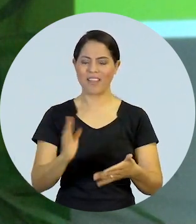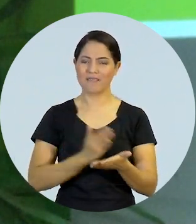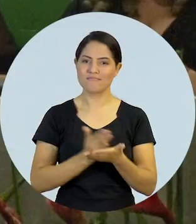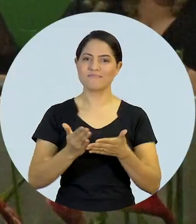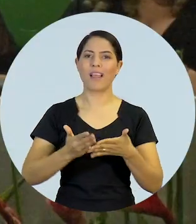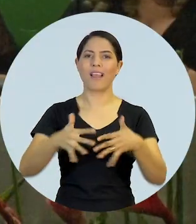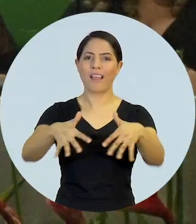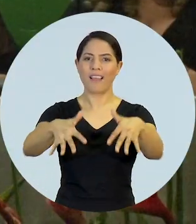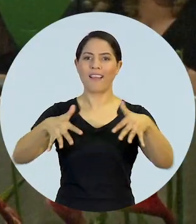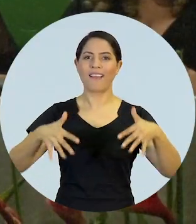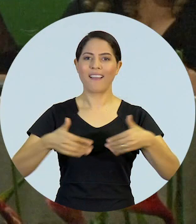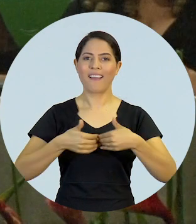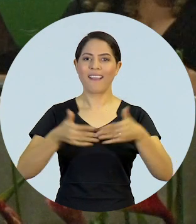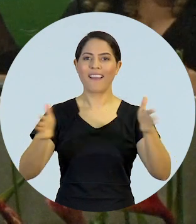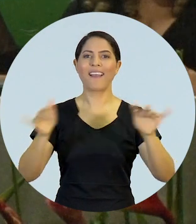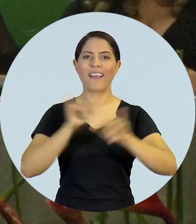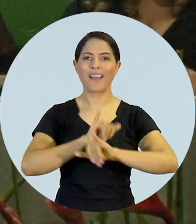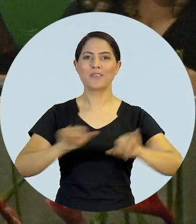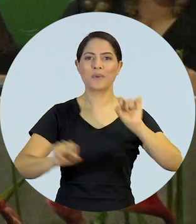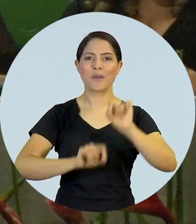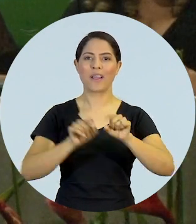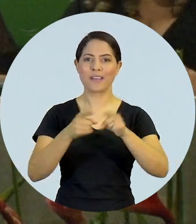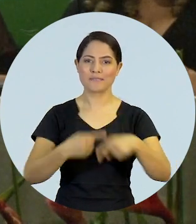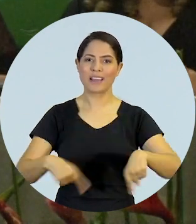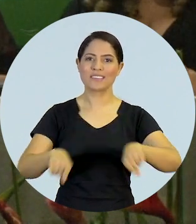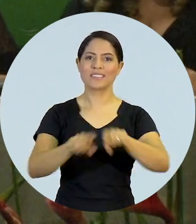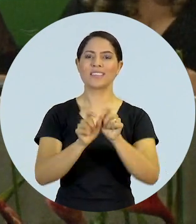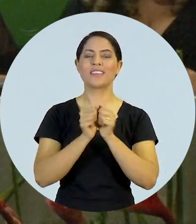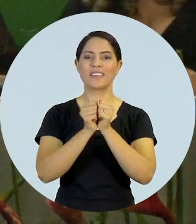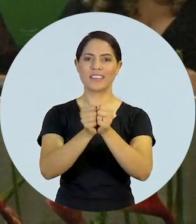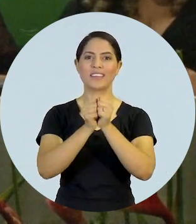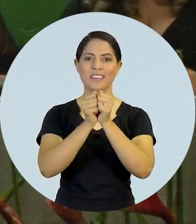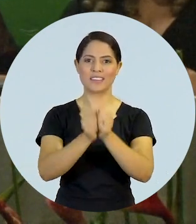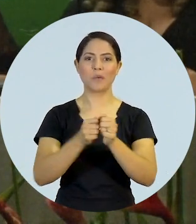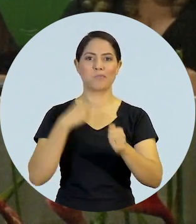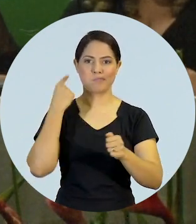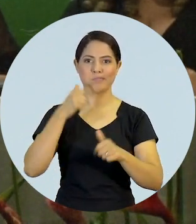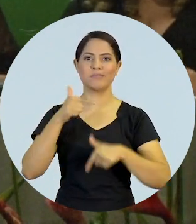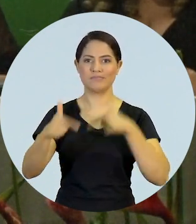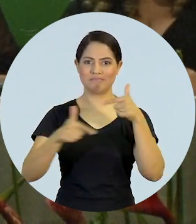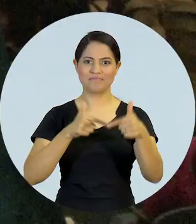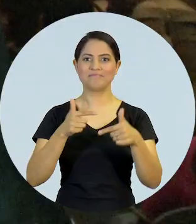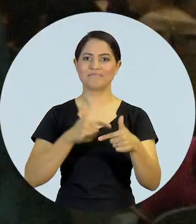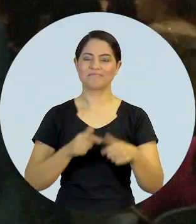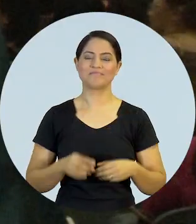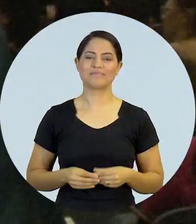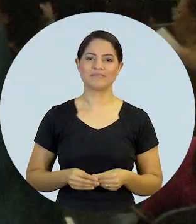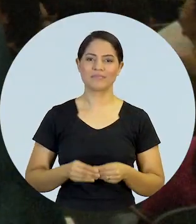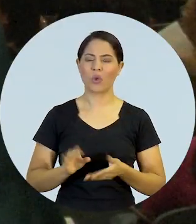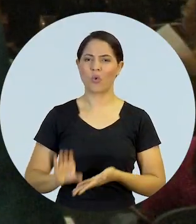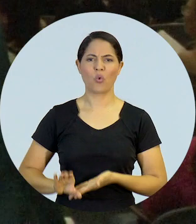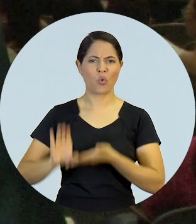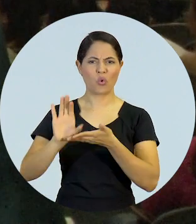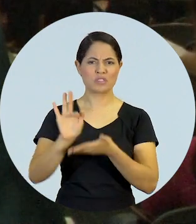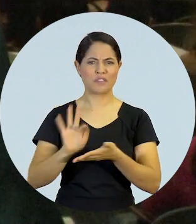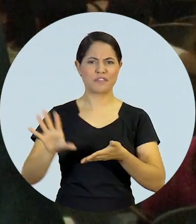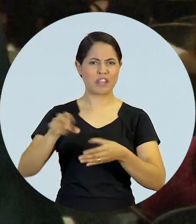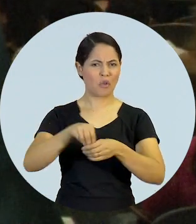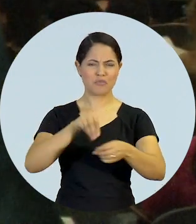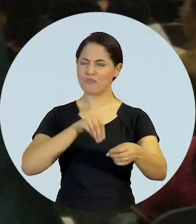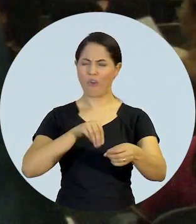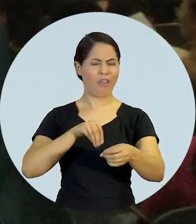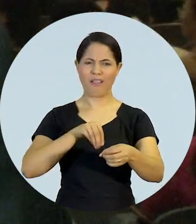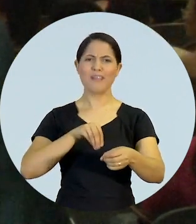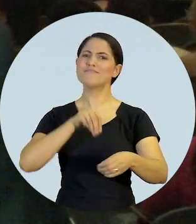de abertura reforçou a parceria com a Associação Brasileira de Advogados Trabalhistas. O Conselho Federal não podia ficar